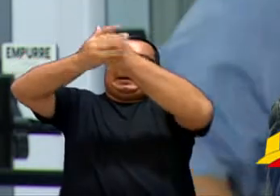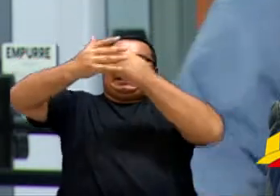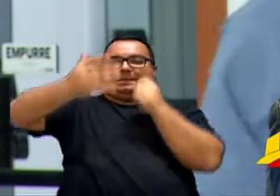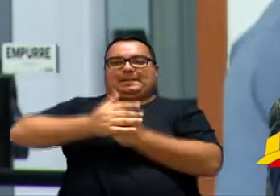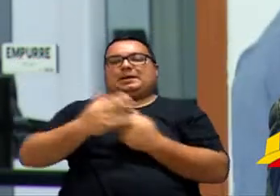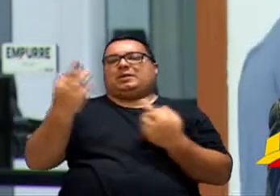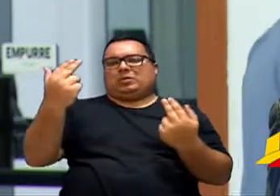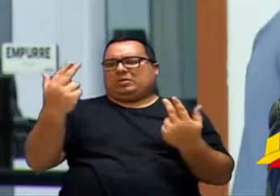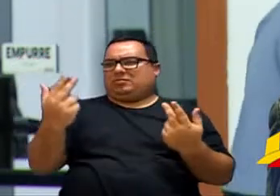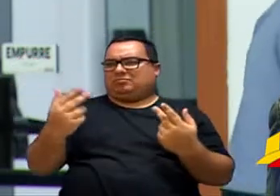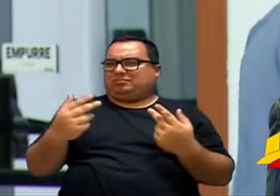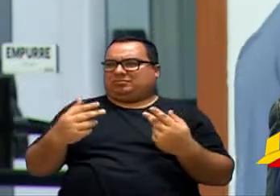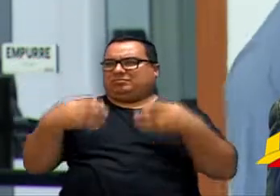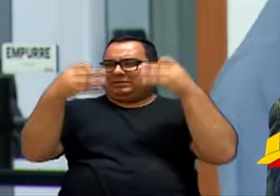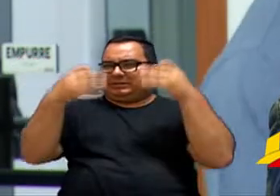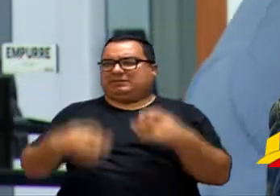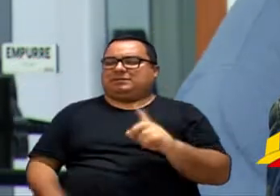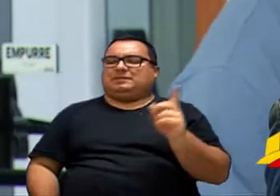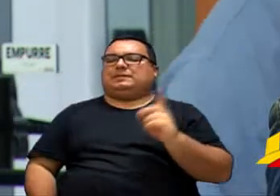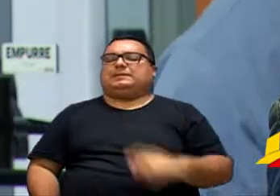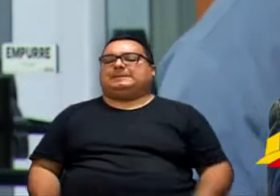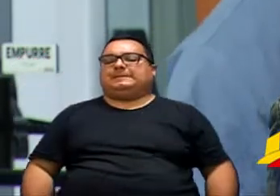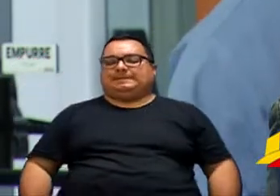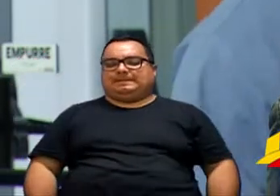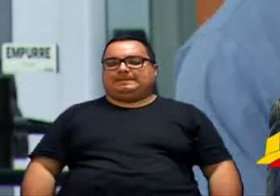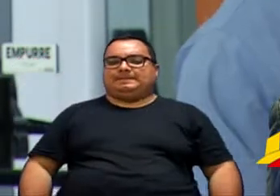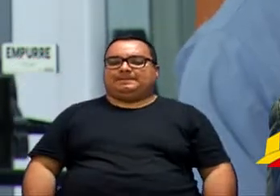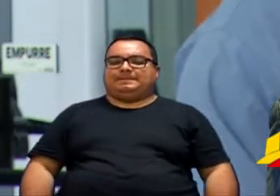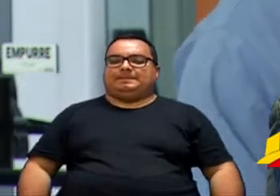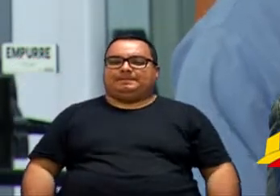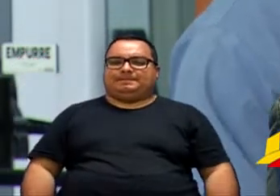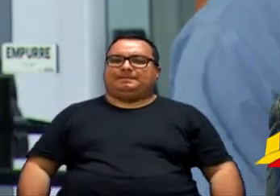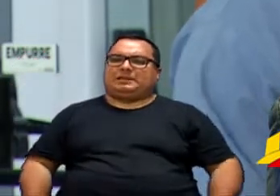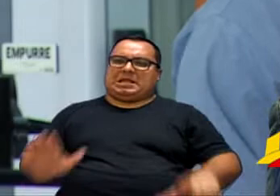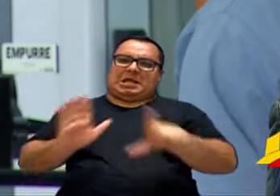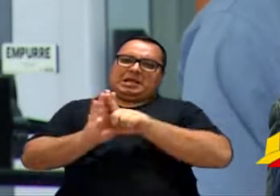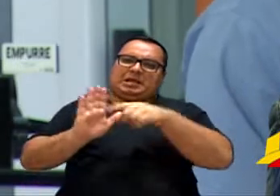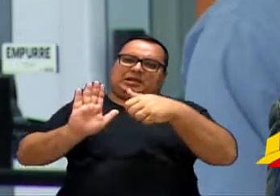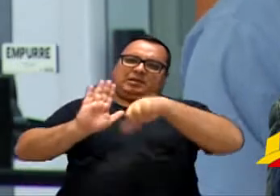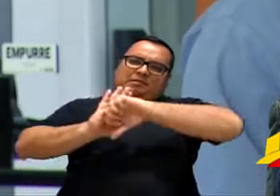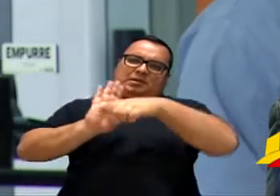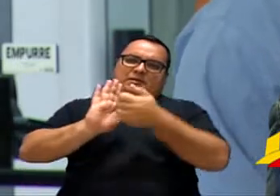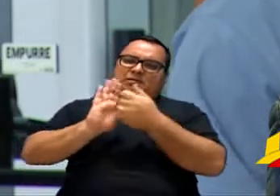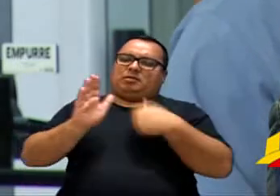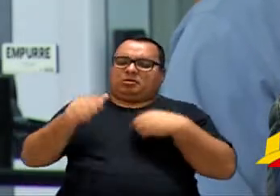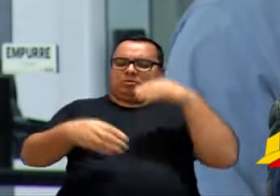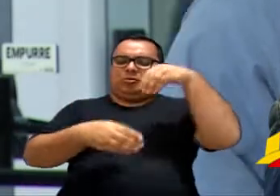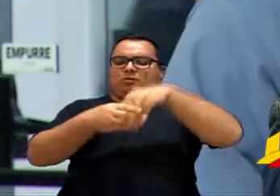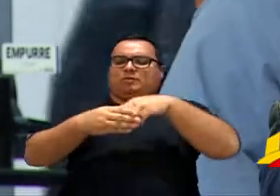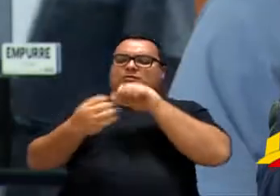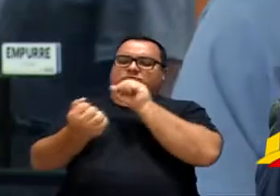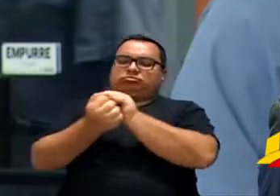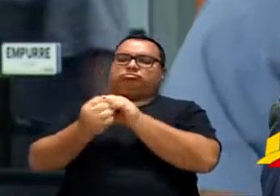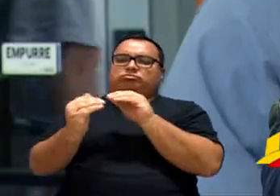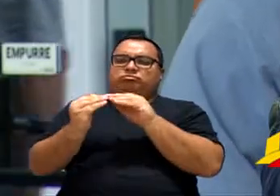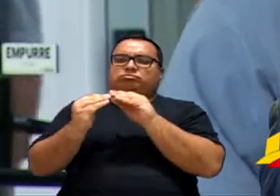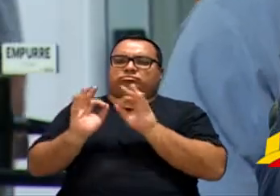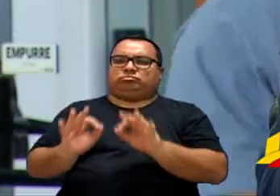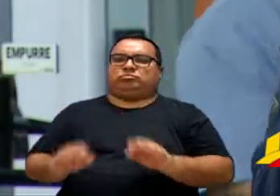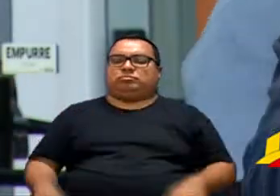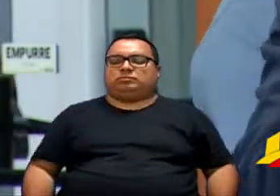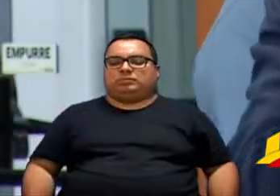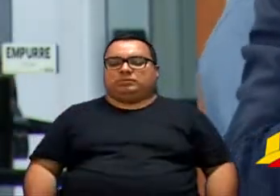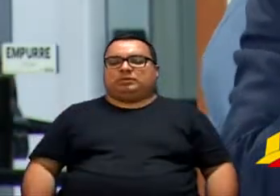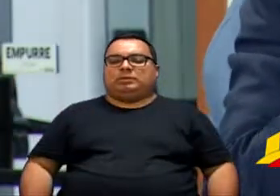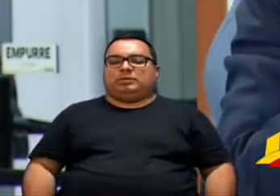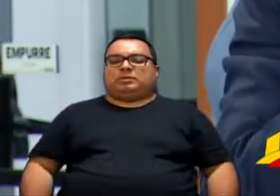galos e água em mercado ainda de Sorocaba então eu concordo com o seu projeto e nem se fosse Incondicional não eu vou votar no com o senhor que eu não fico com um livro embaixo do